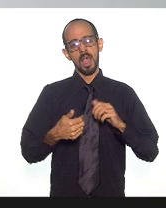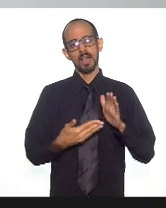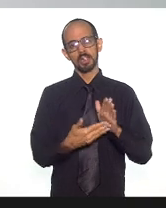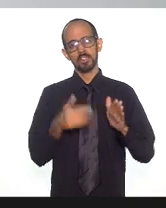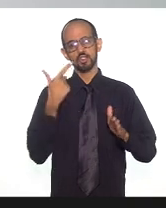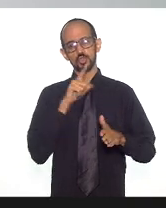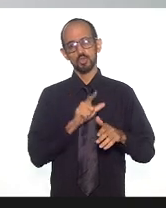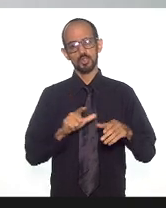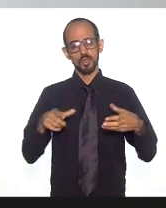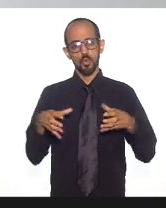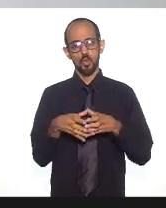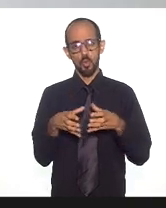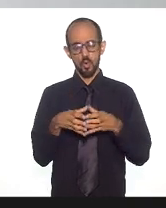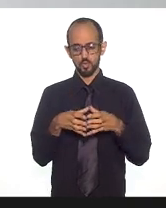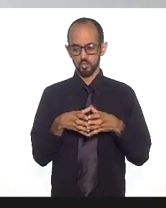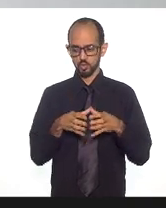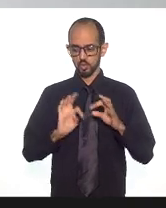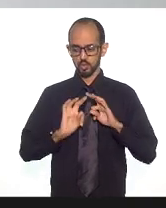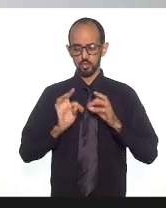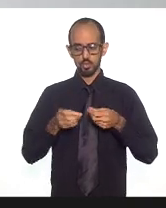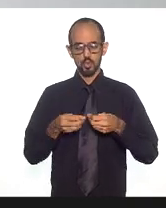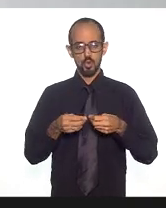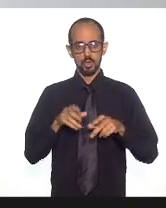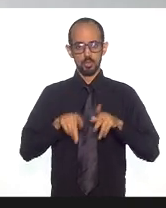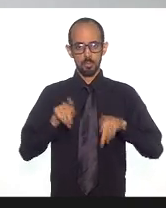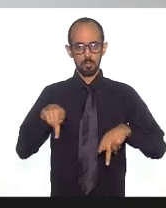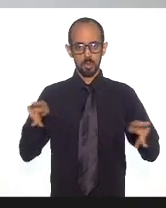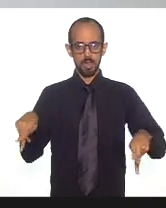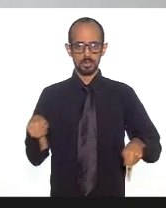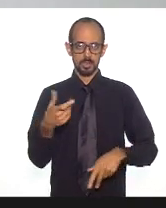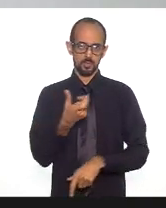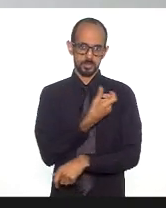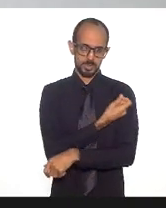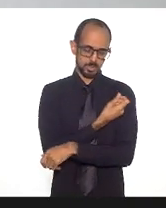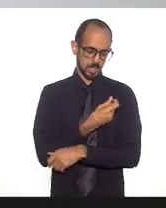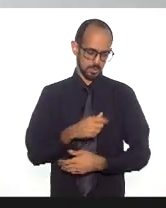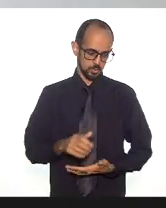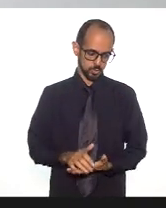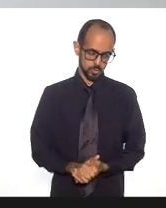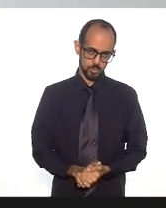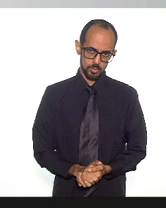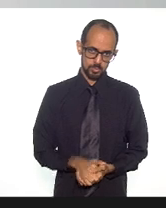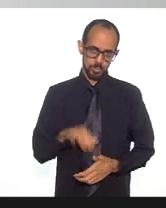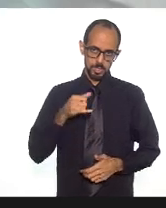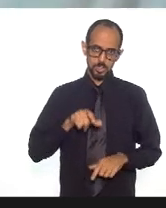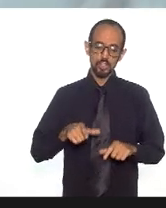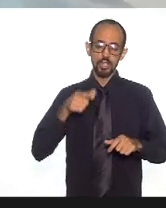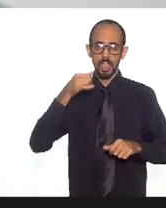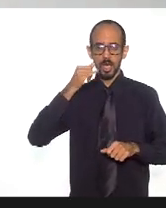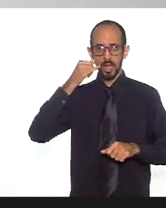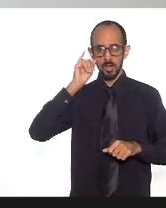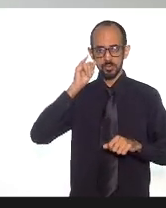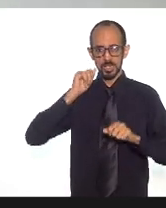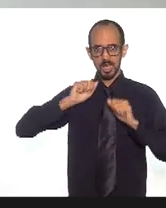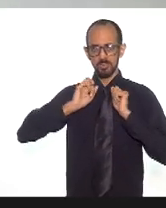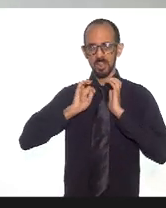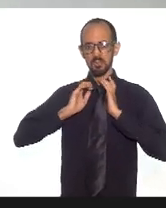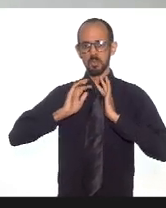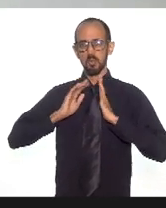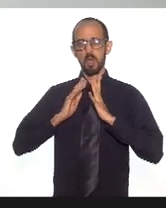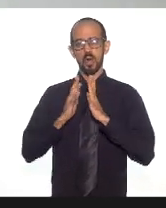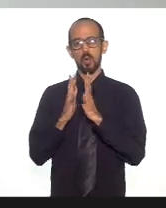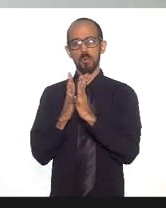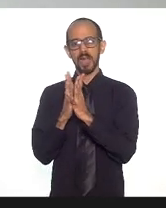da população, ou pelo menos dos trabalhadores dessas áreas, vacinados. Diminuir a circulação, fazer isolamento social